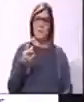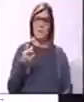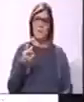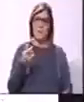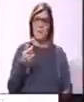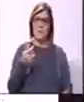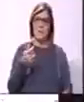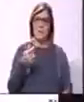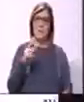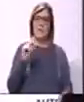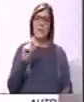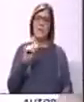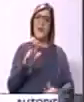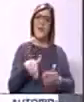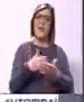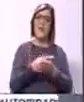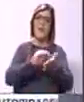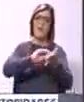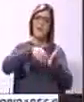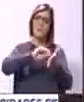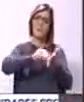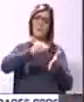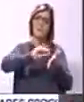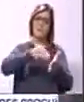E até deu autógrafos.